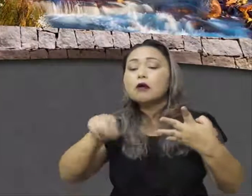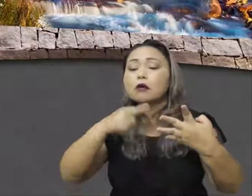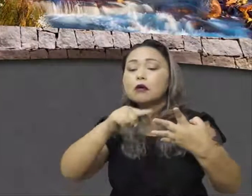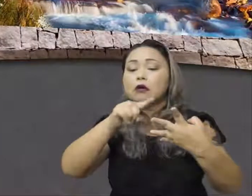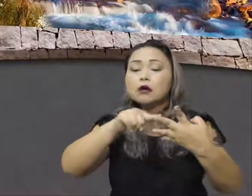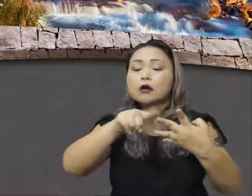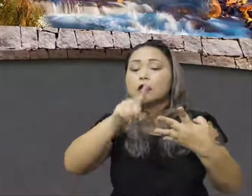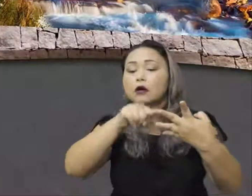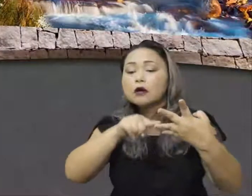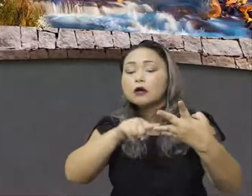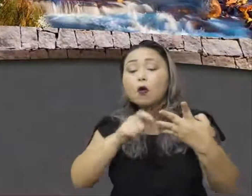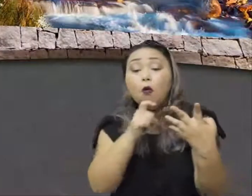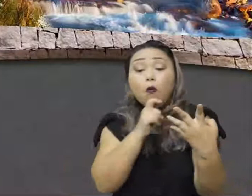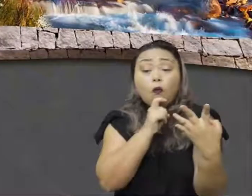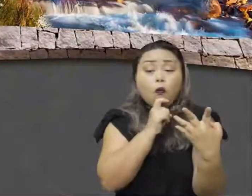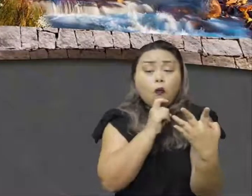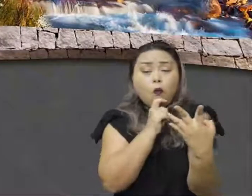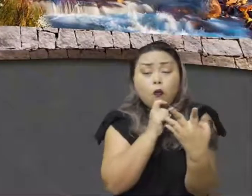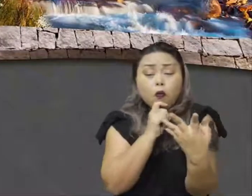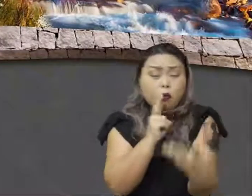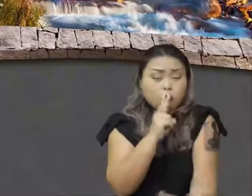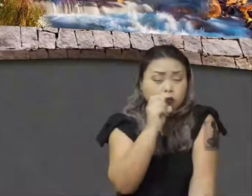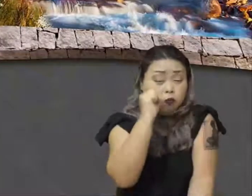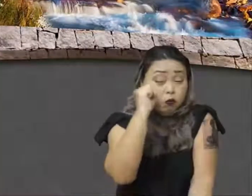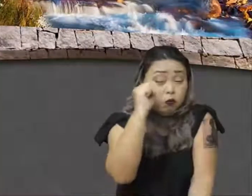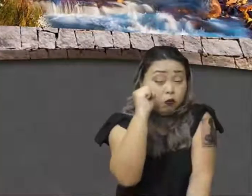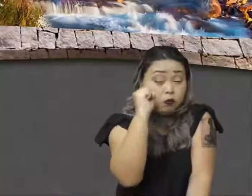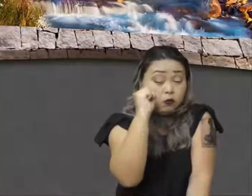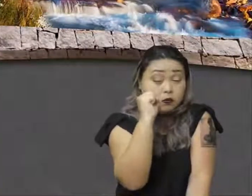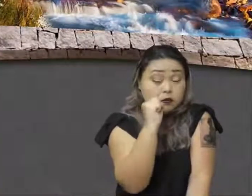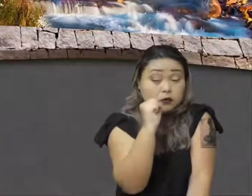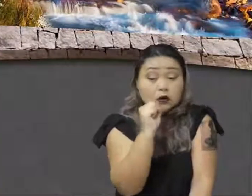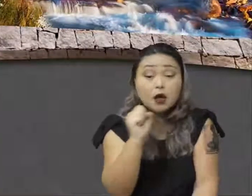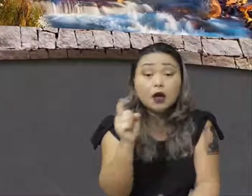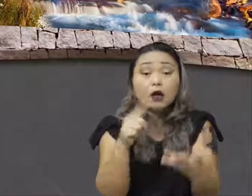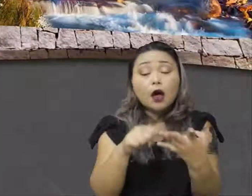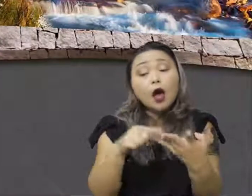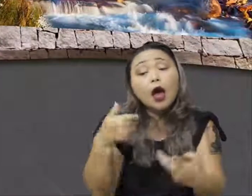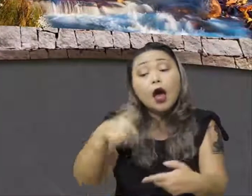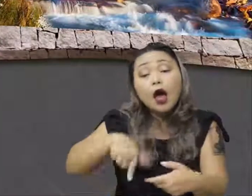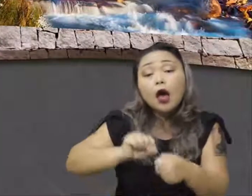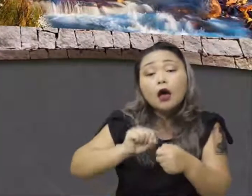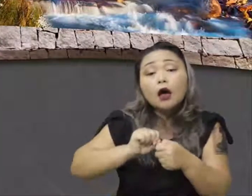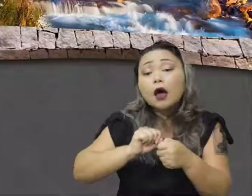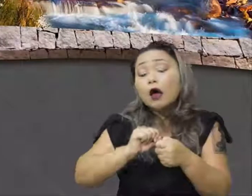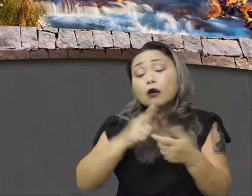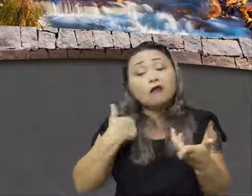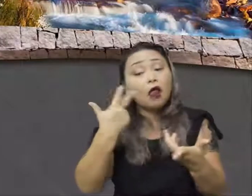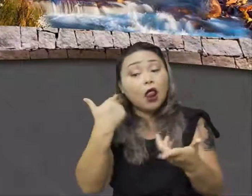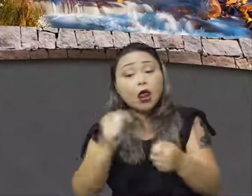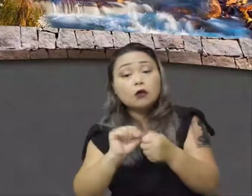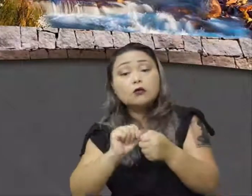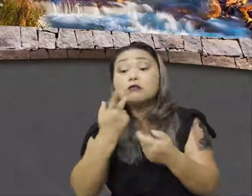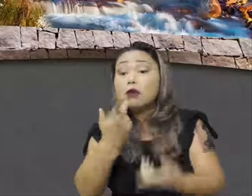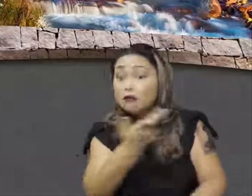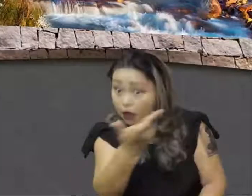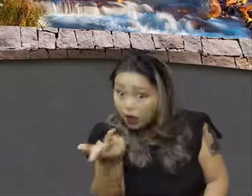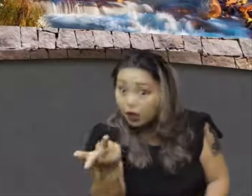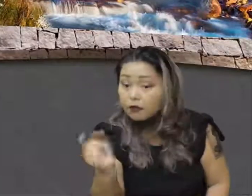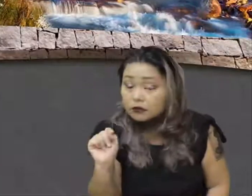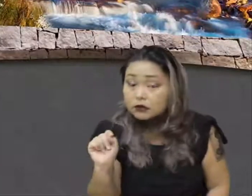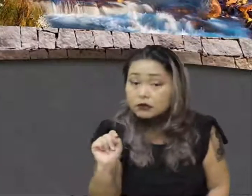da primavera vem o inverno, portanto, o inverno ele é muito rigoroso. Aqui nós não estamos falando de fatores naturais, mas eu tenho que dizer isso para